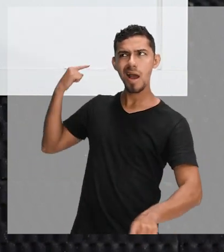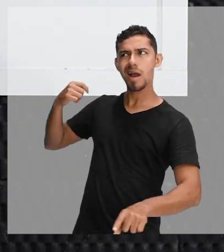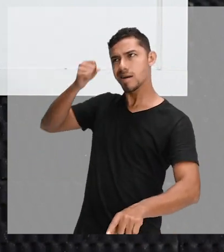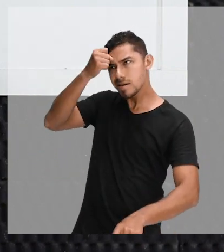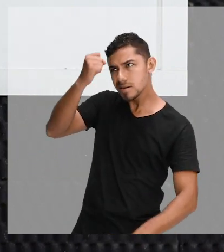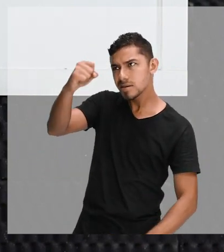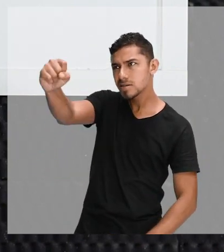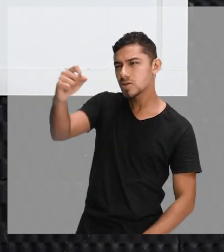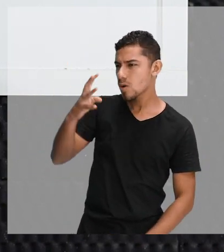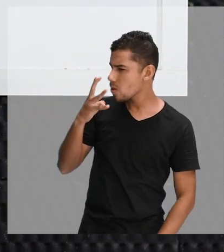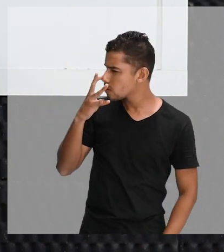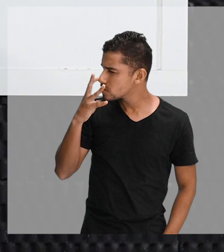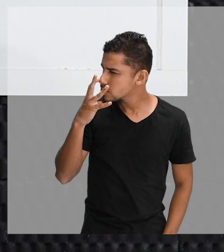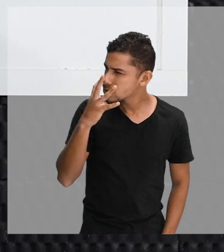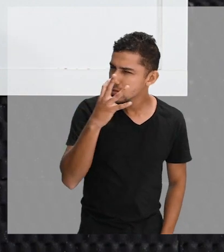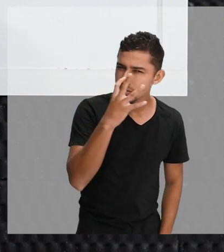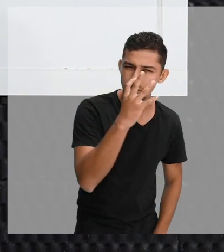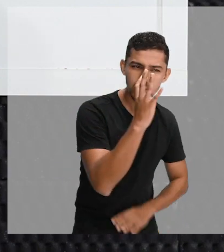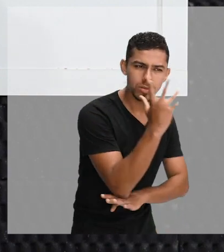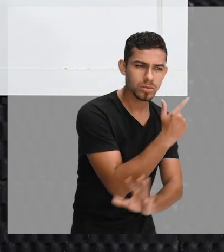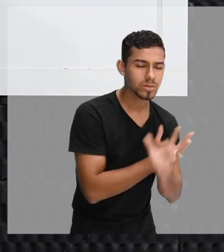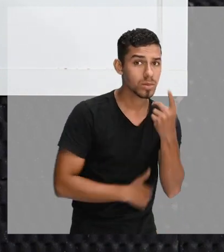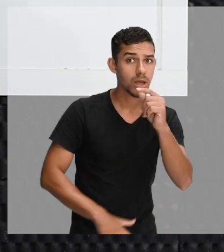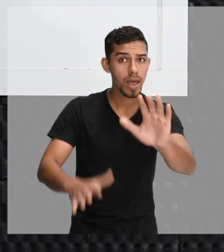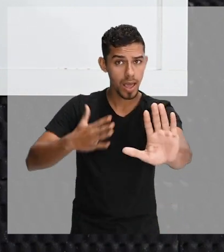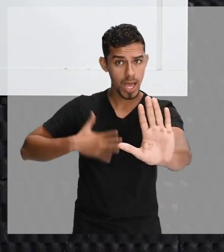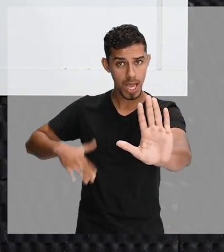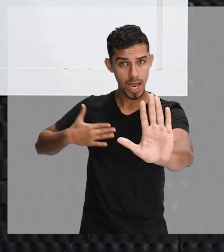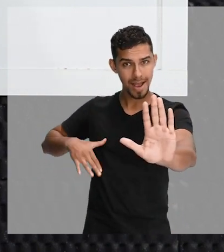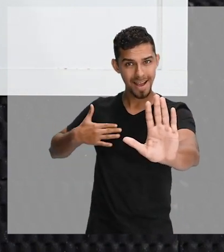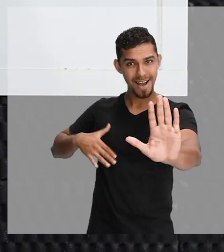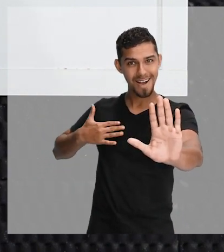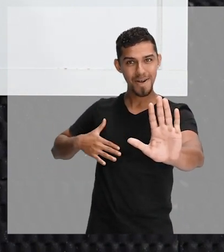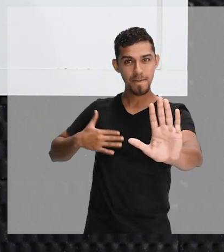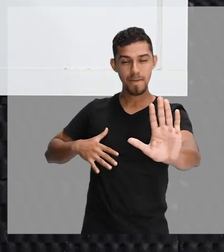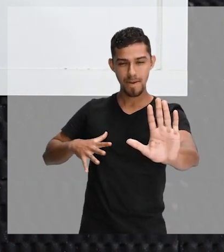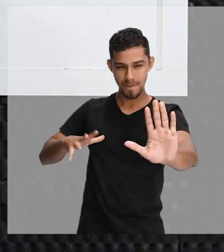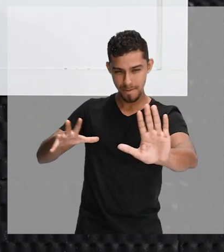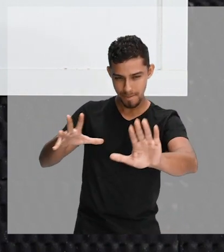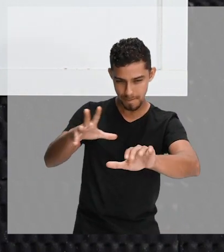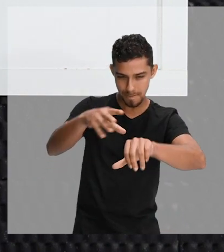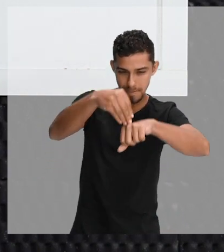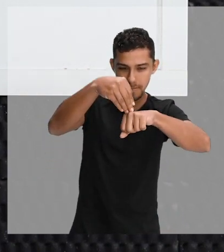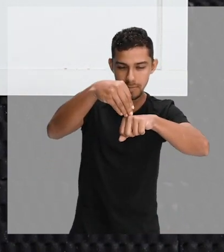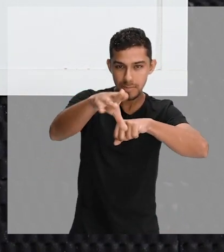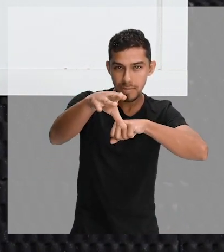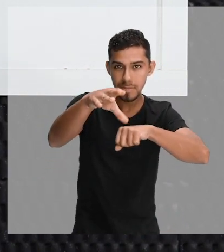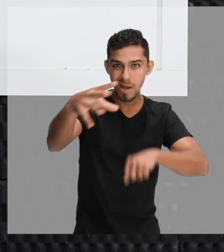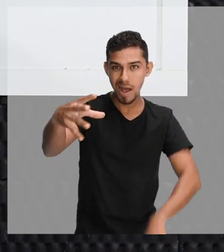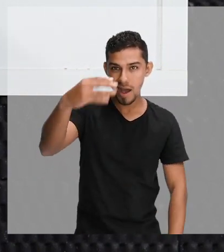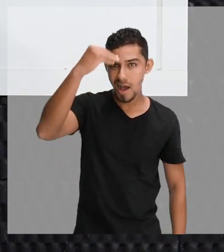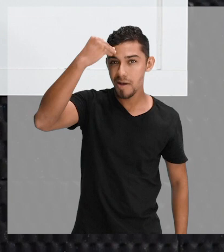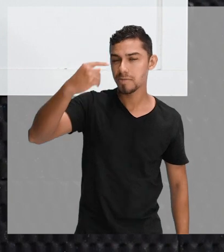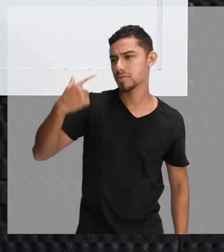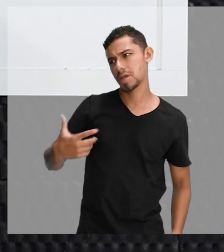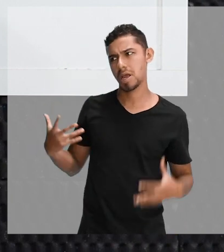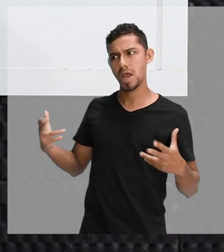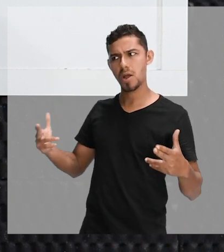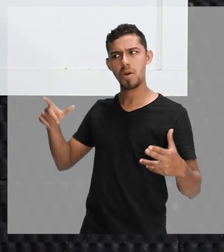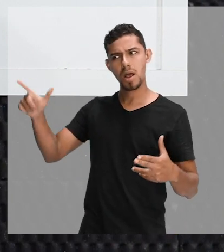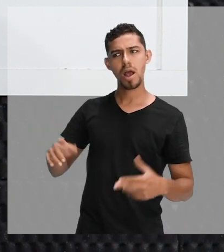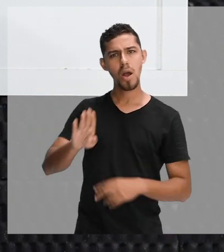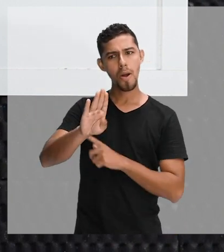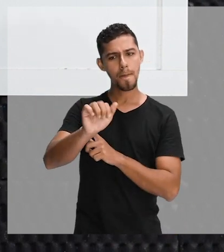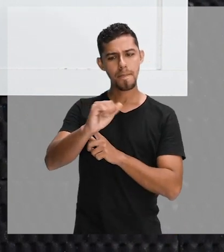faziam isso, já observavam a natureza. Ei, calma, jovem aprendiz. Pega a dica. Não como ele, não como a proposta que ele vai